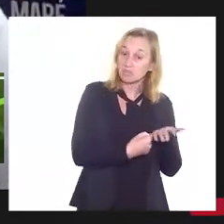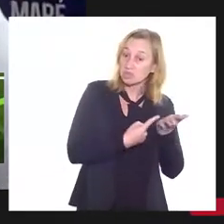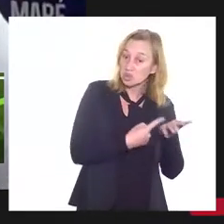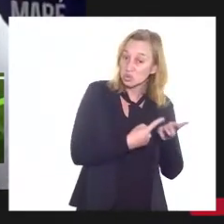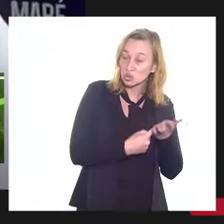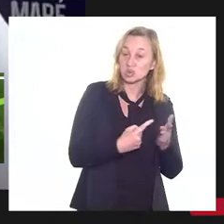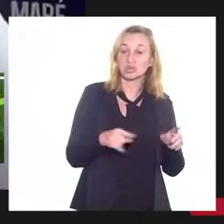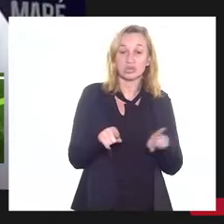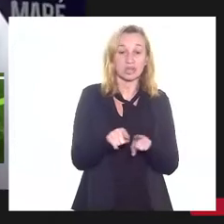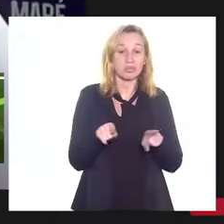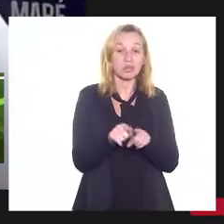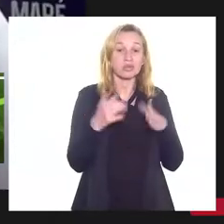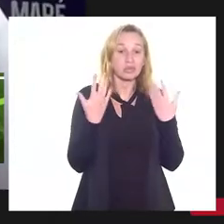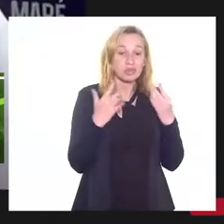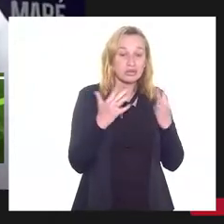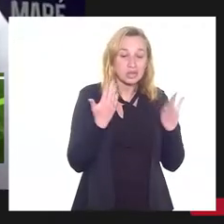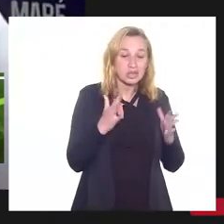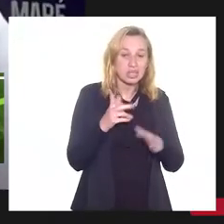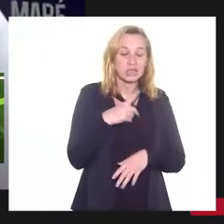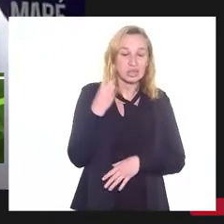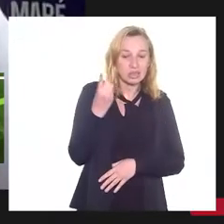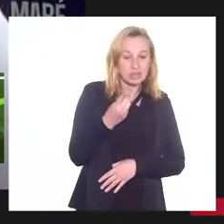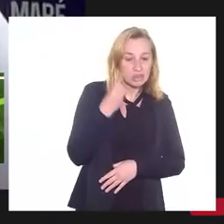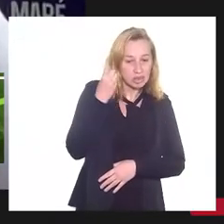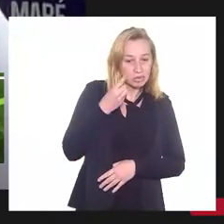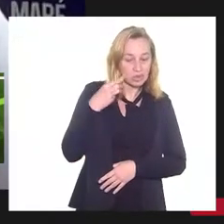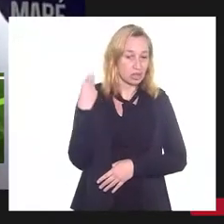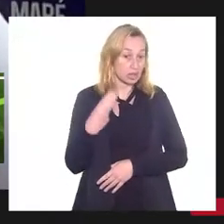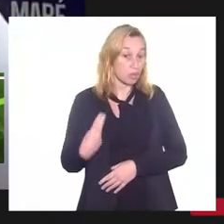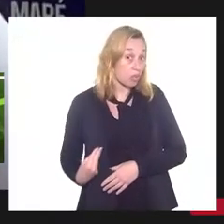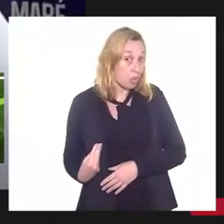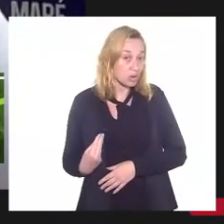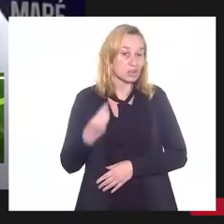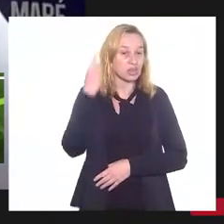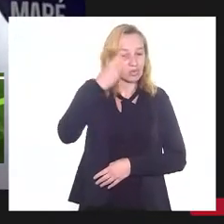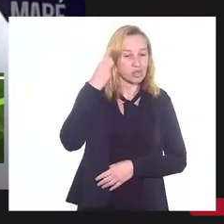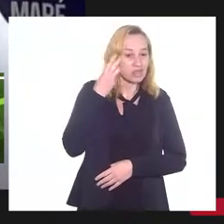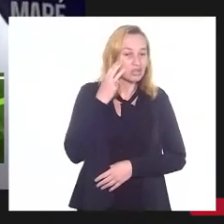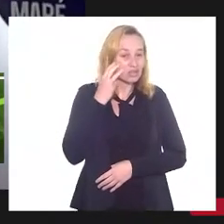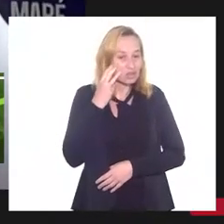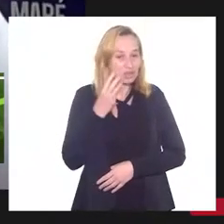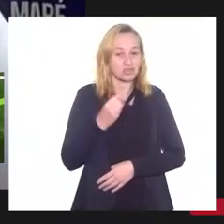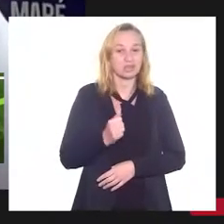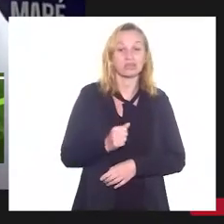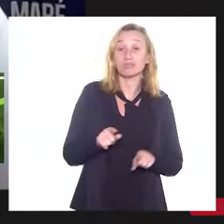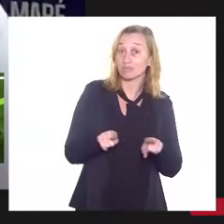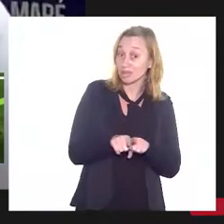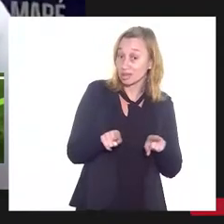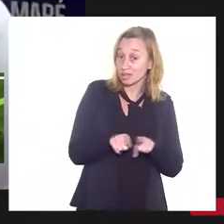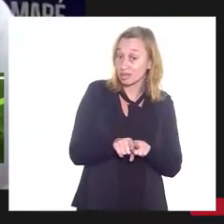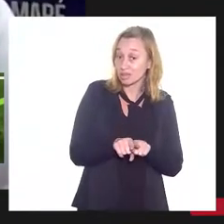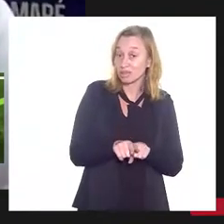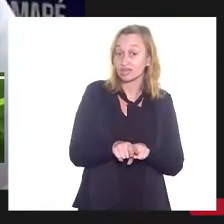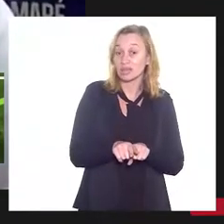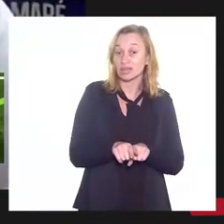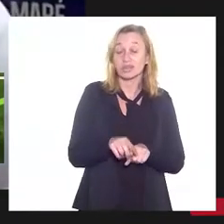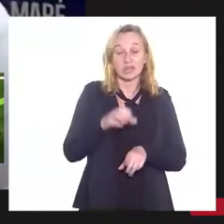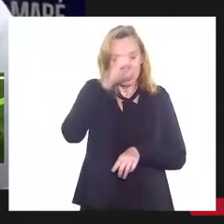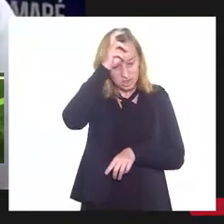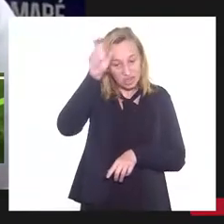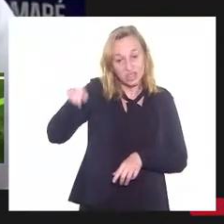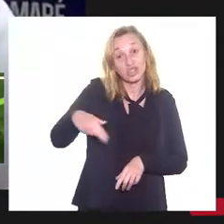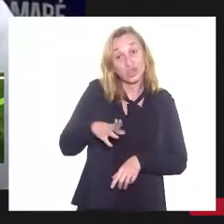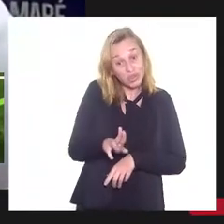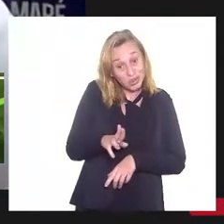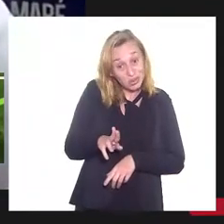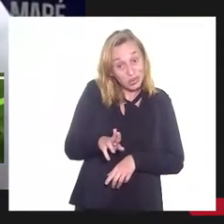também cumprimentar aqui a deputada Mônica Francisco Deputado waldeck Carneiro assim como comprimento se a